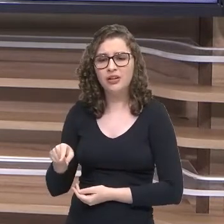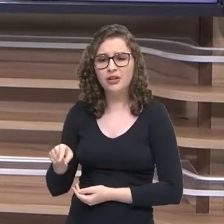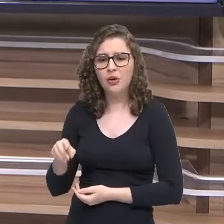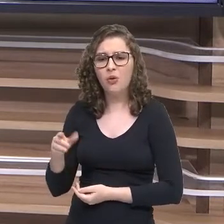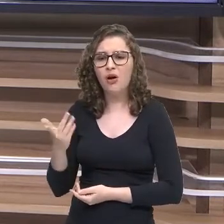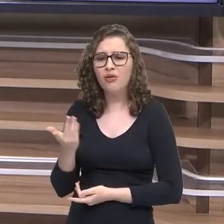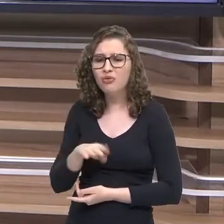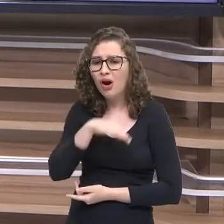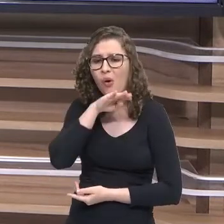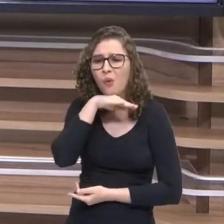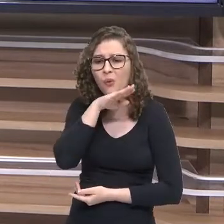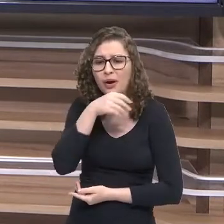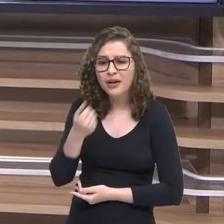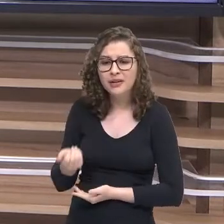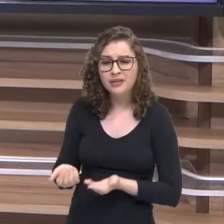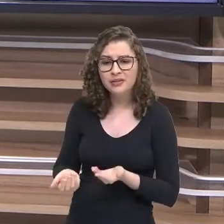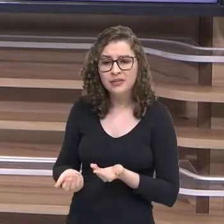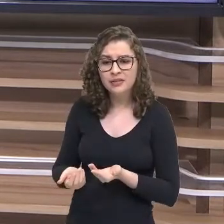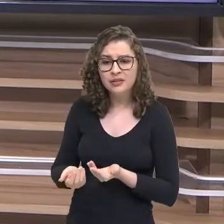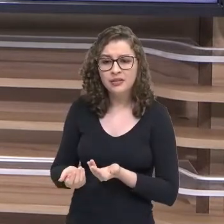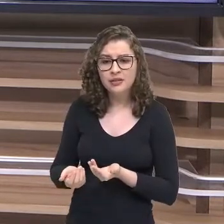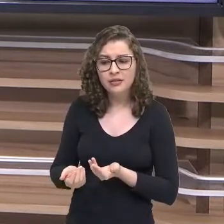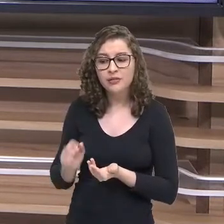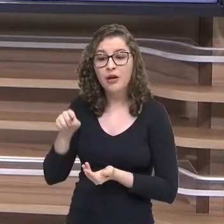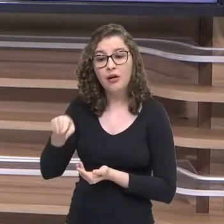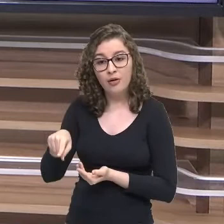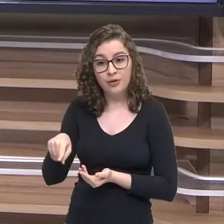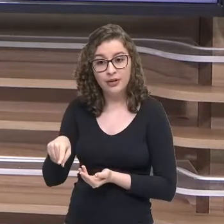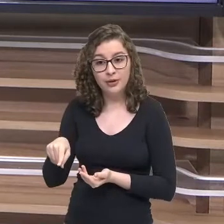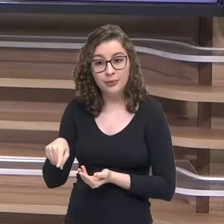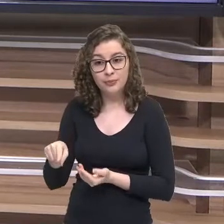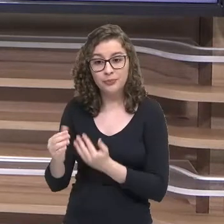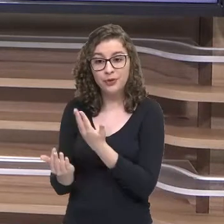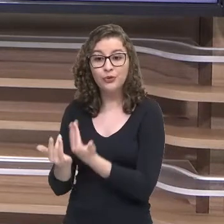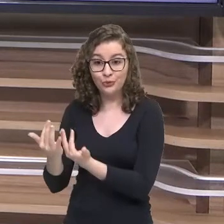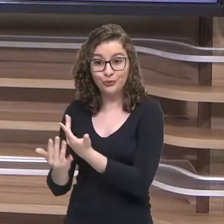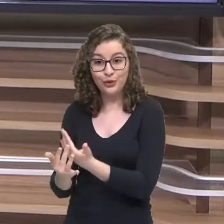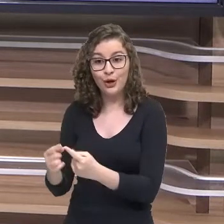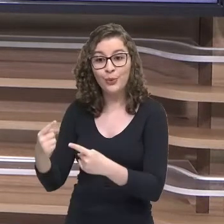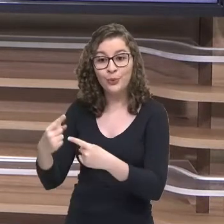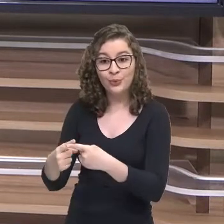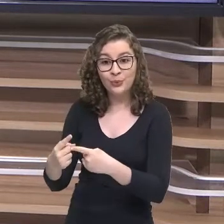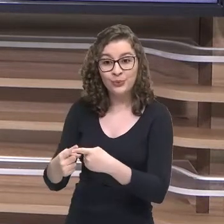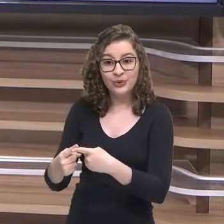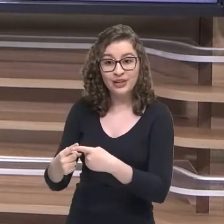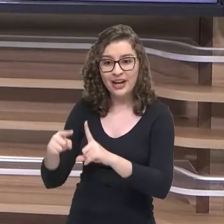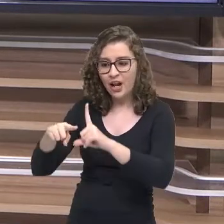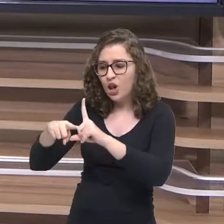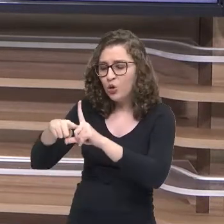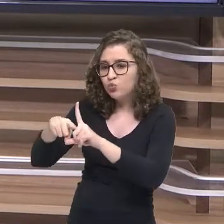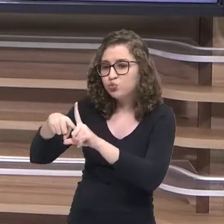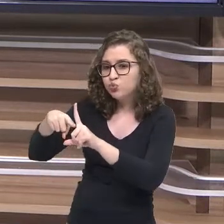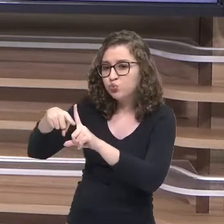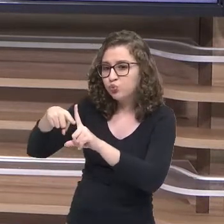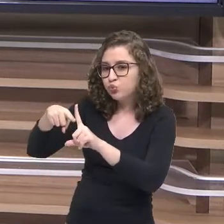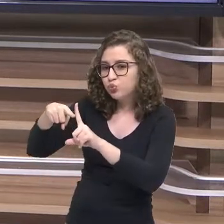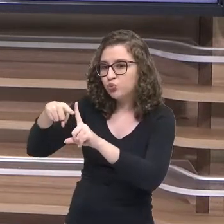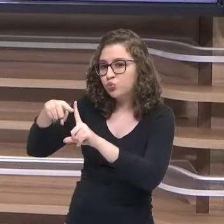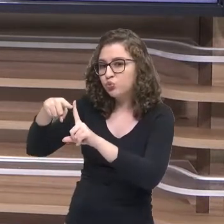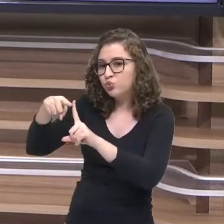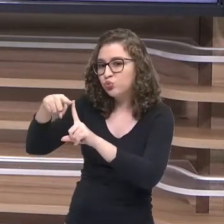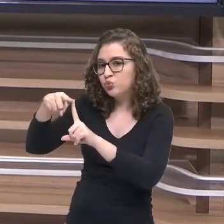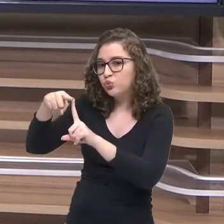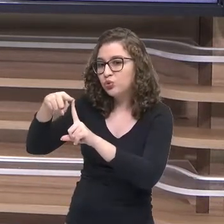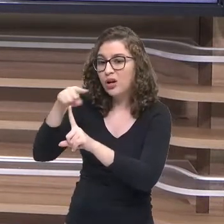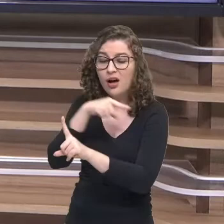estragar primeiro? Por que vai acontecer essa degradação? Porque fora da geladeira a gente tem uma temperatura maior,